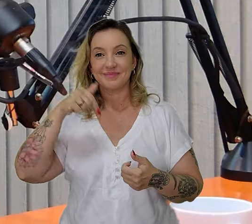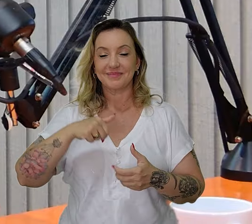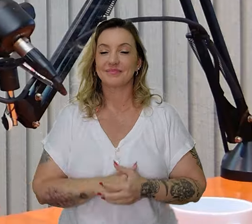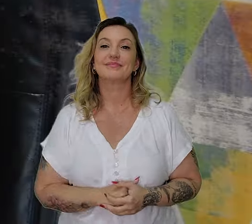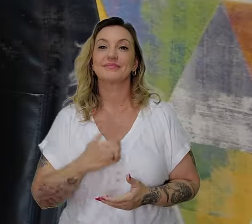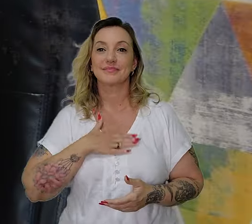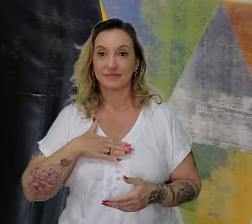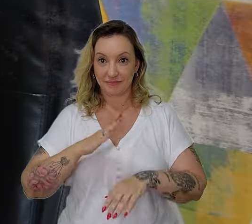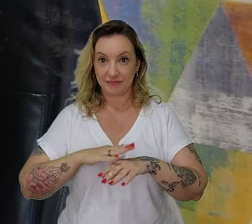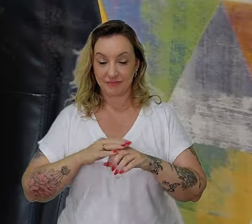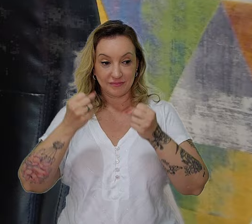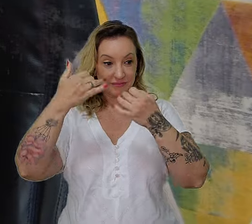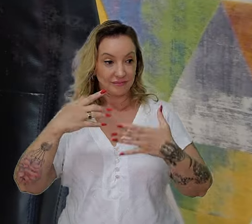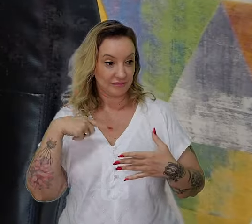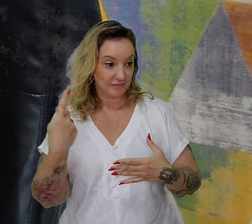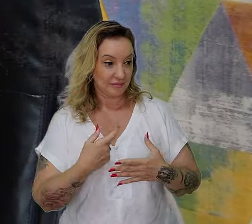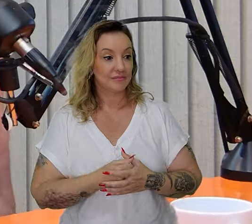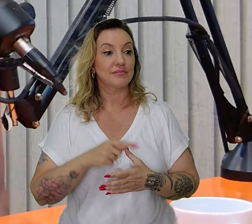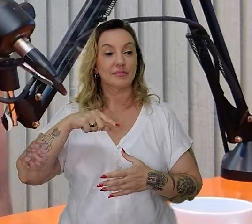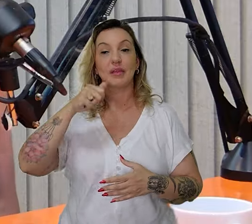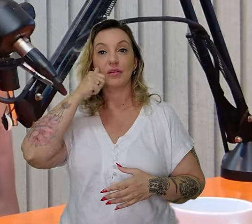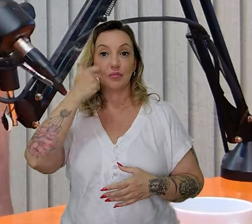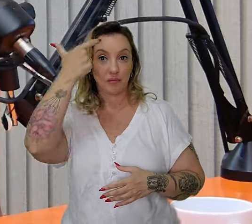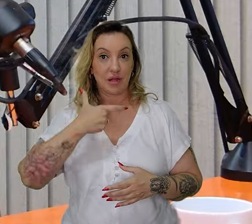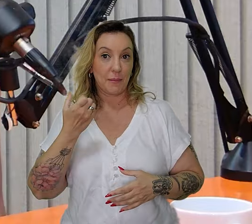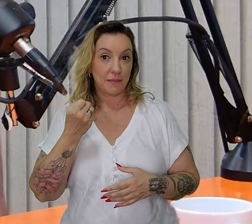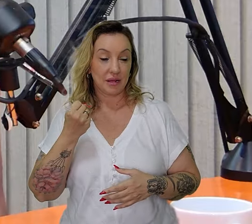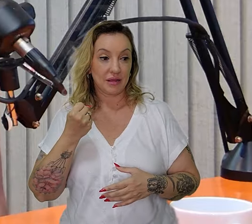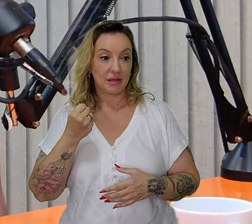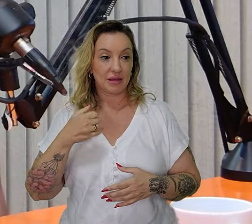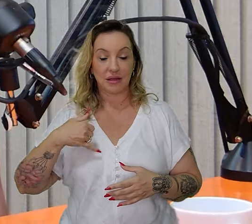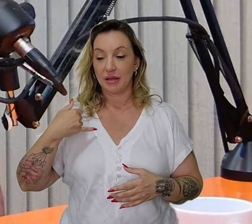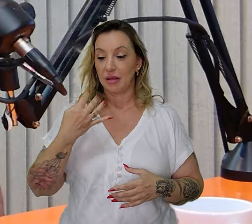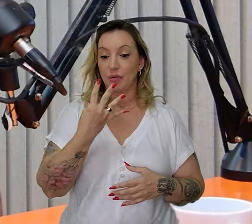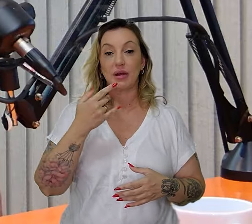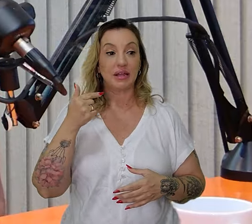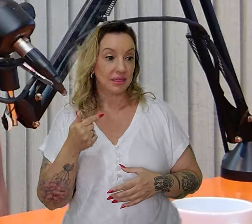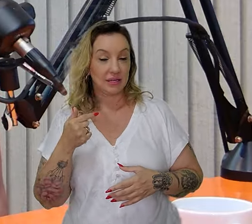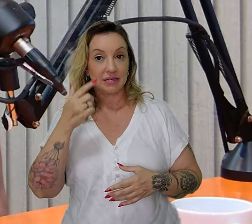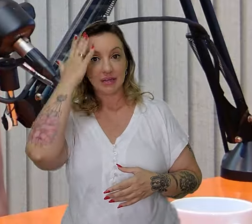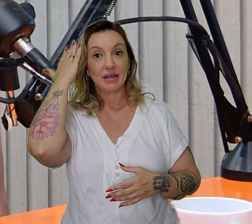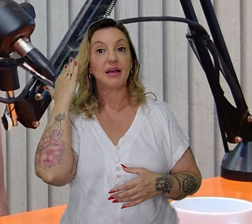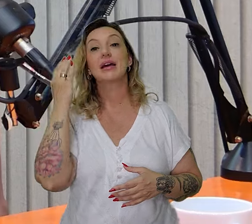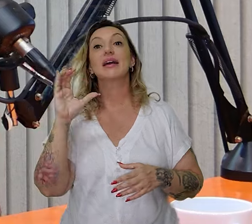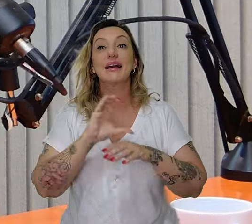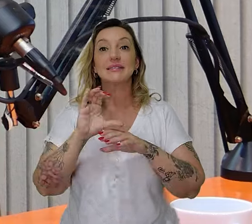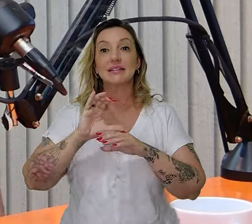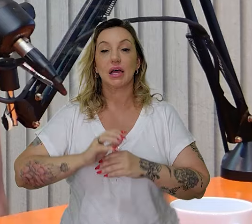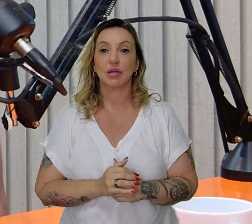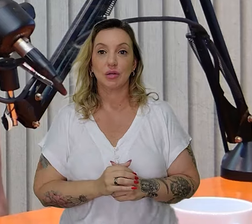aqui prazer você pode fazer sua audiodescrição pra gente Sim eu sou uma mulher branca de 47 anos tenho cabelo